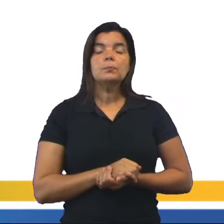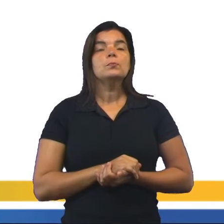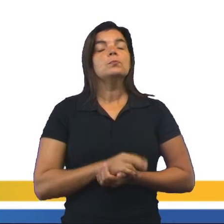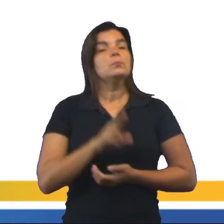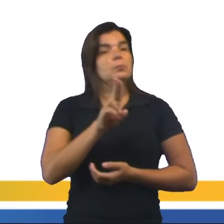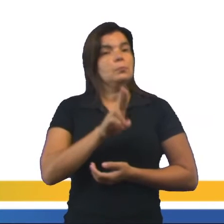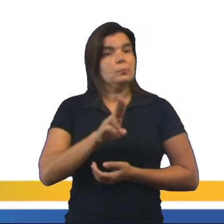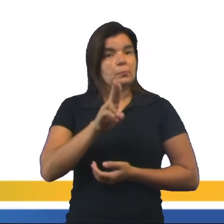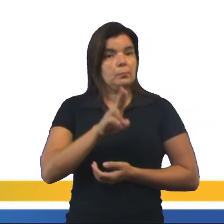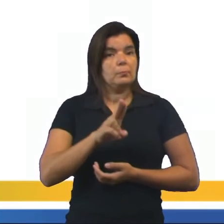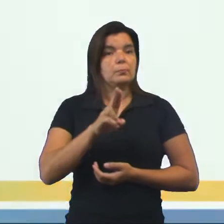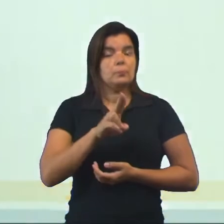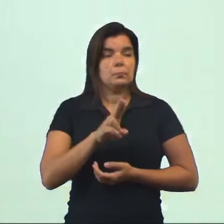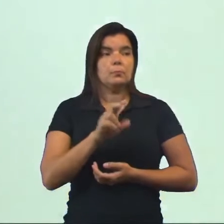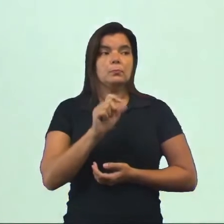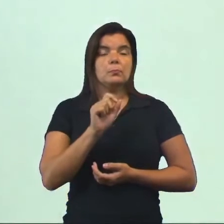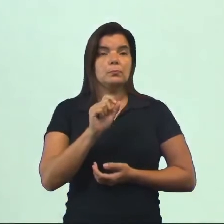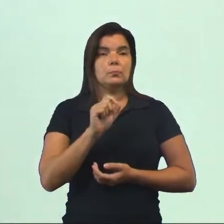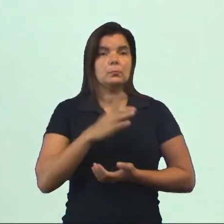Usando